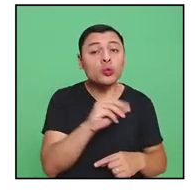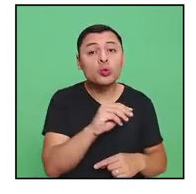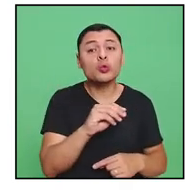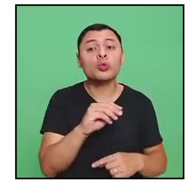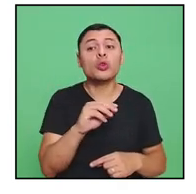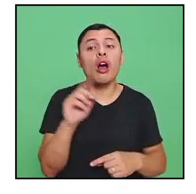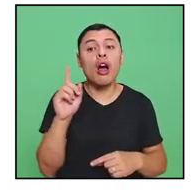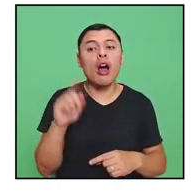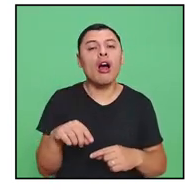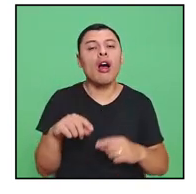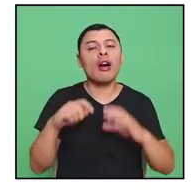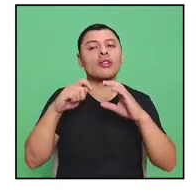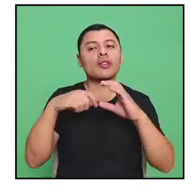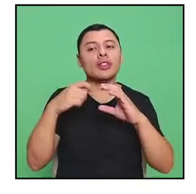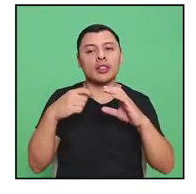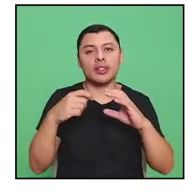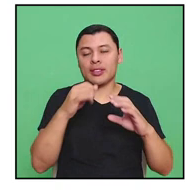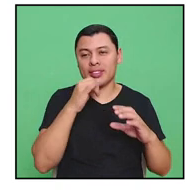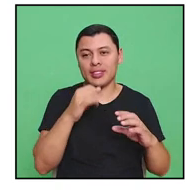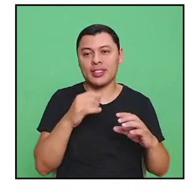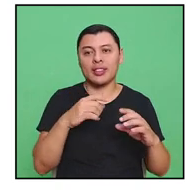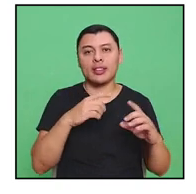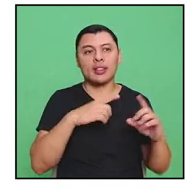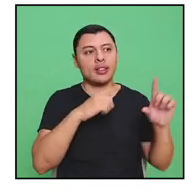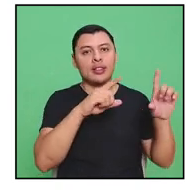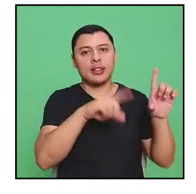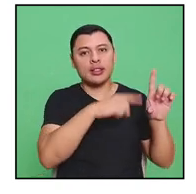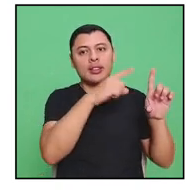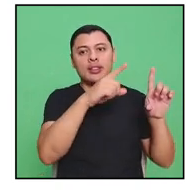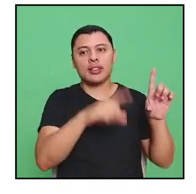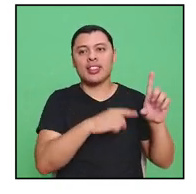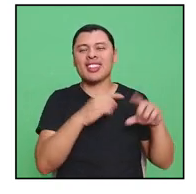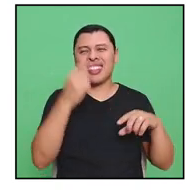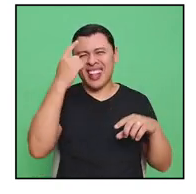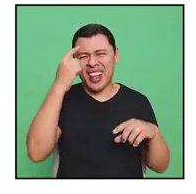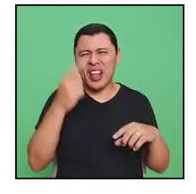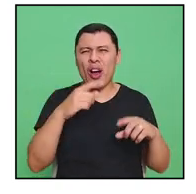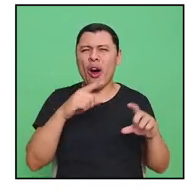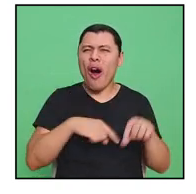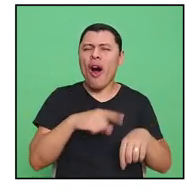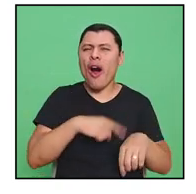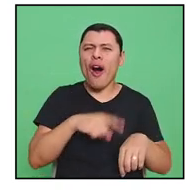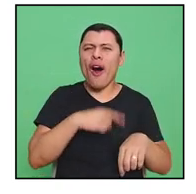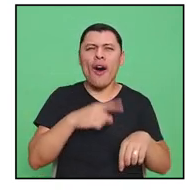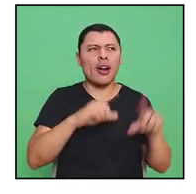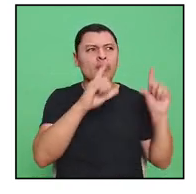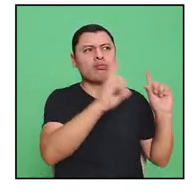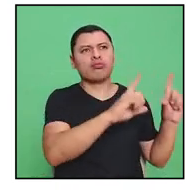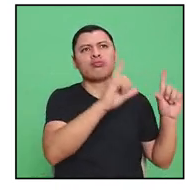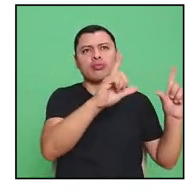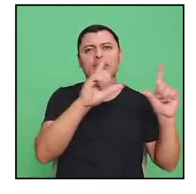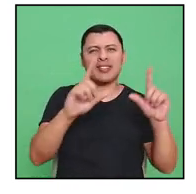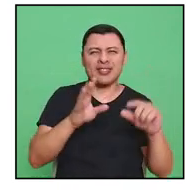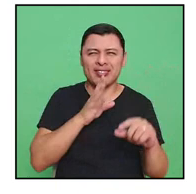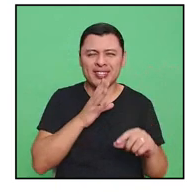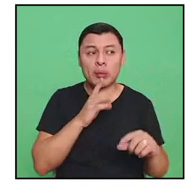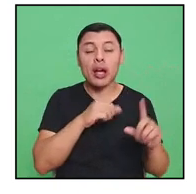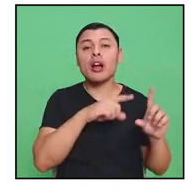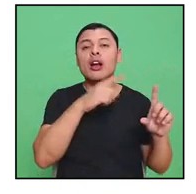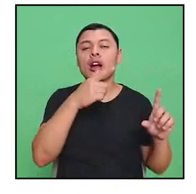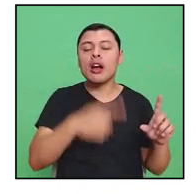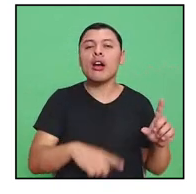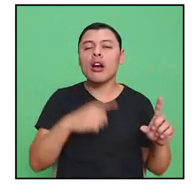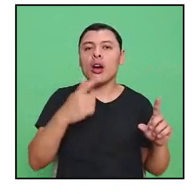são aqueles vídeos onde você tem uma repetição de alguma coisa durante muitas horas. Só que todos esses vídeos, eles são repetição